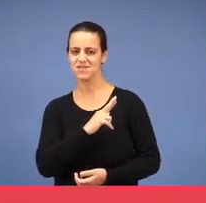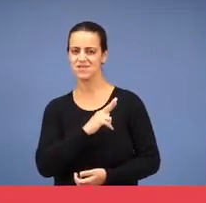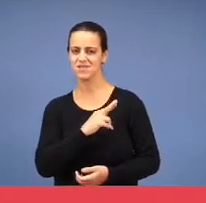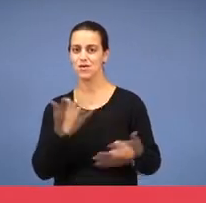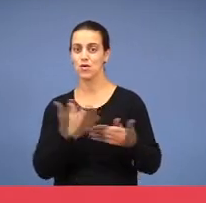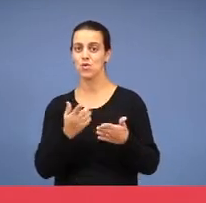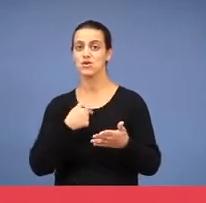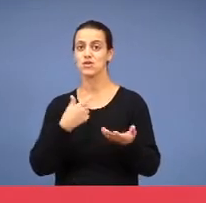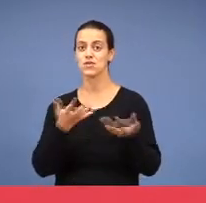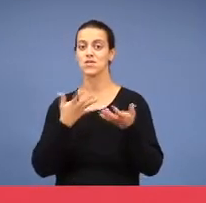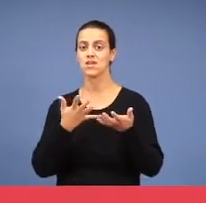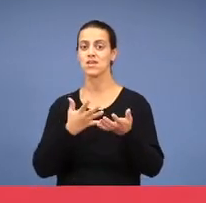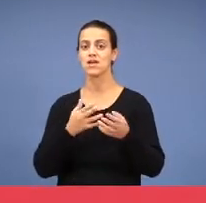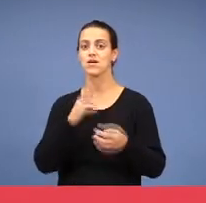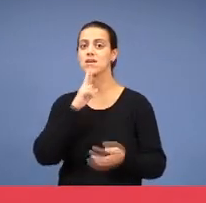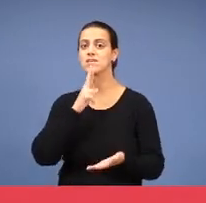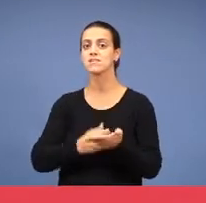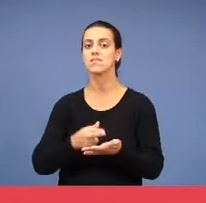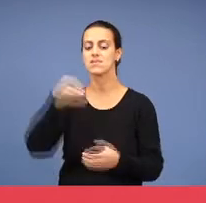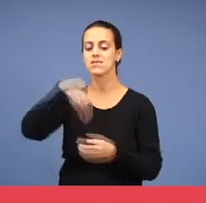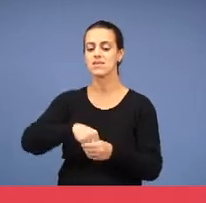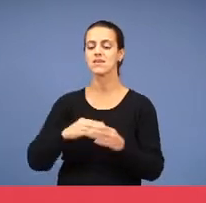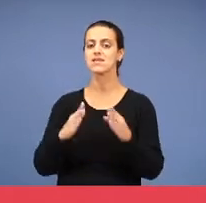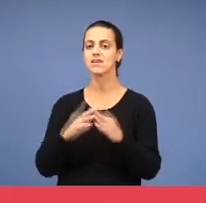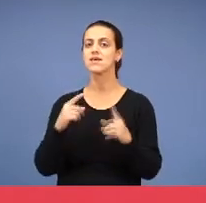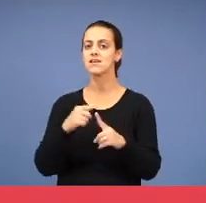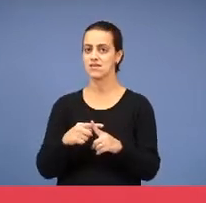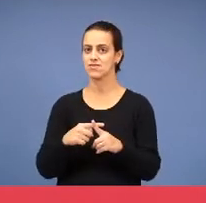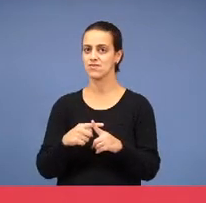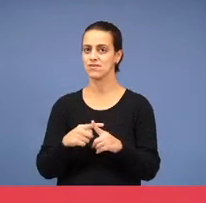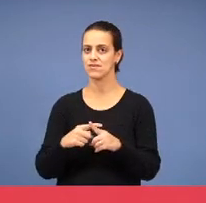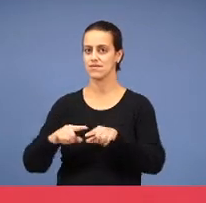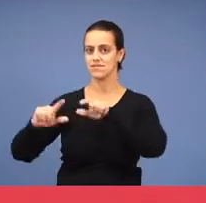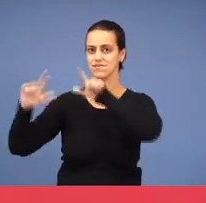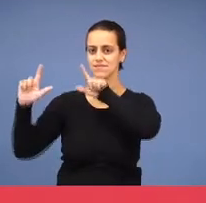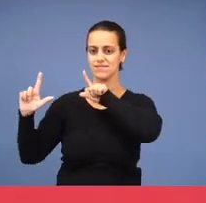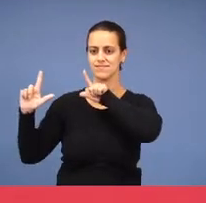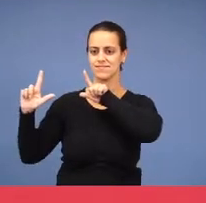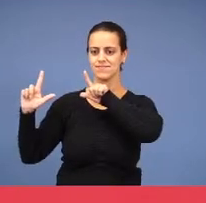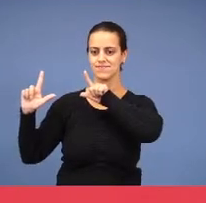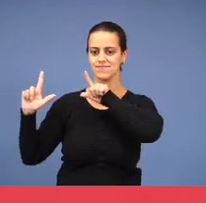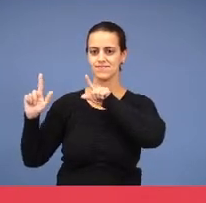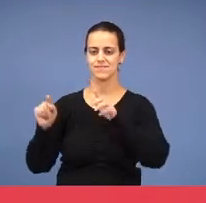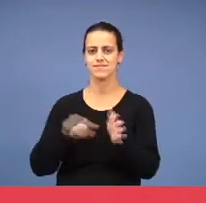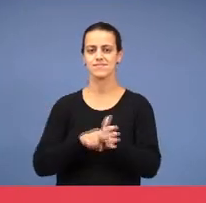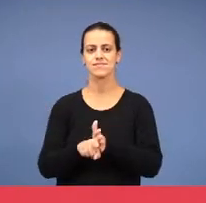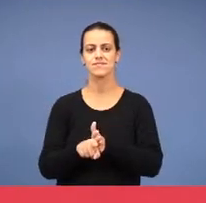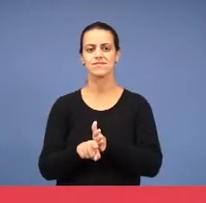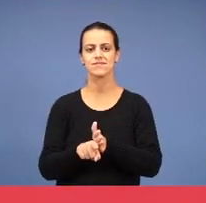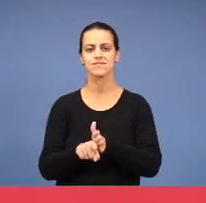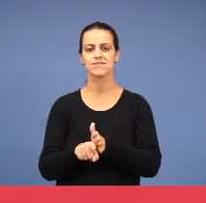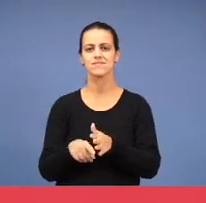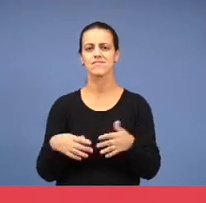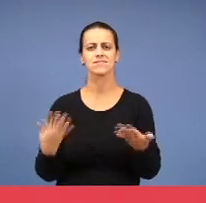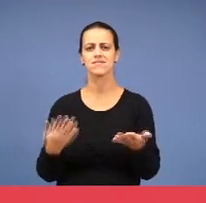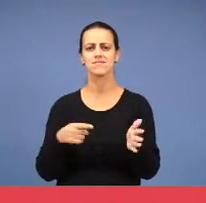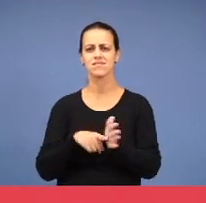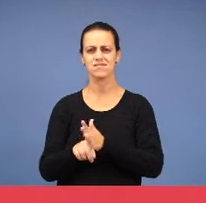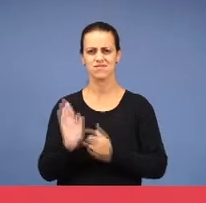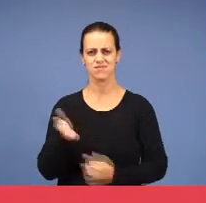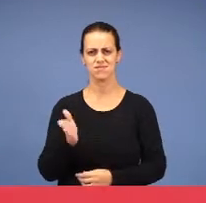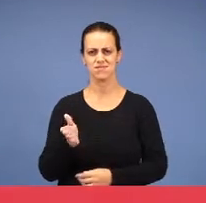as respostas dentro das igrejas. Vamos lá. Primeira pergunta. Cadê o... É essa a primeira pergunta? Já